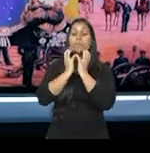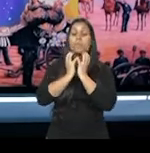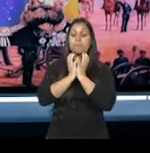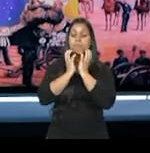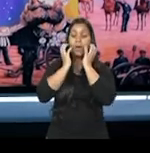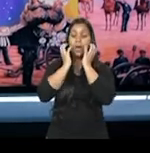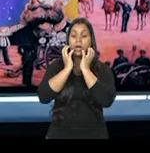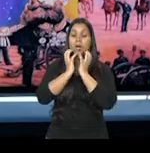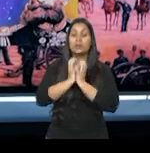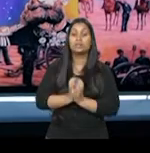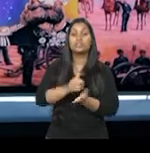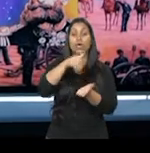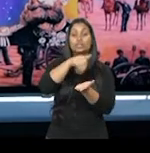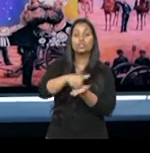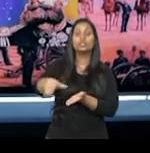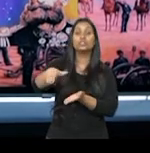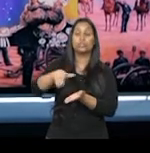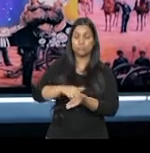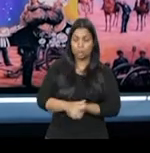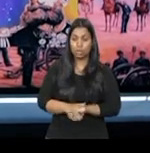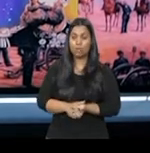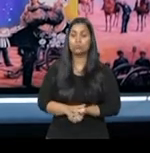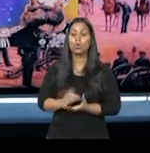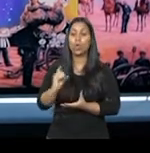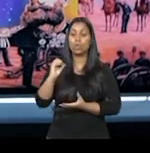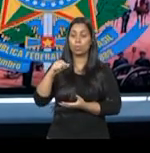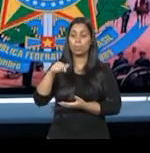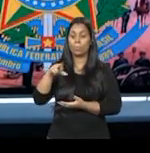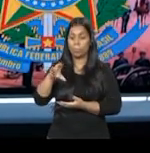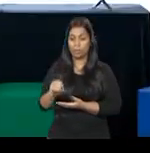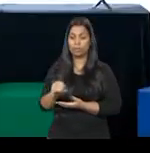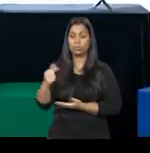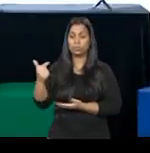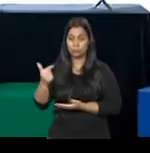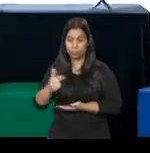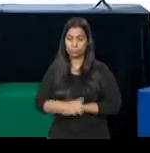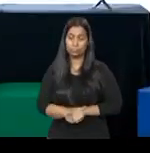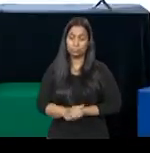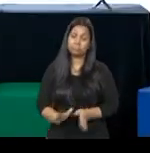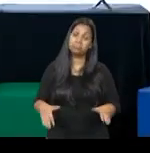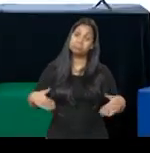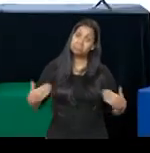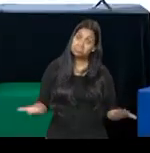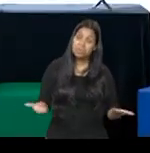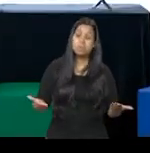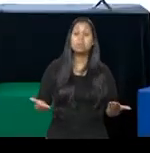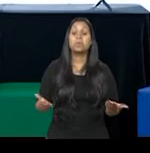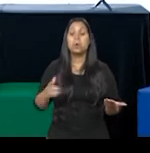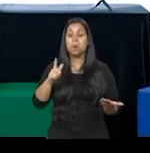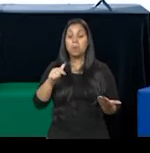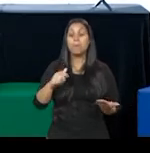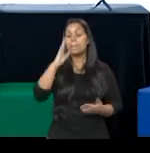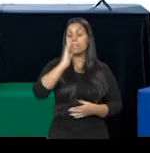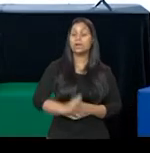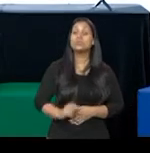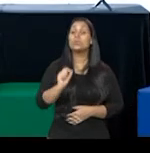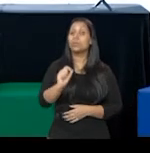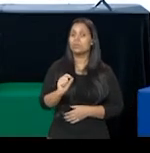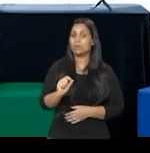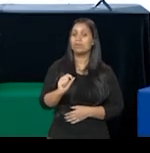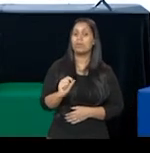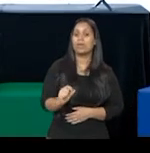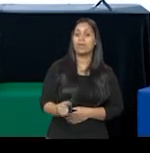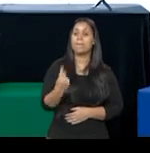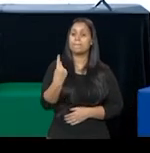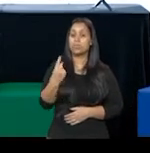poder o imperador Dom Pedro II. Até então, o Brasil é uma república